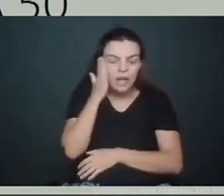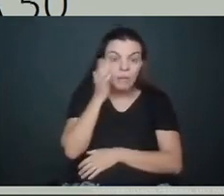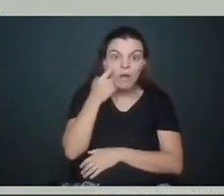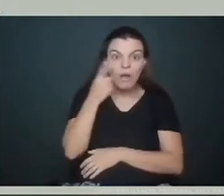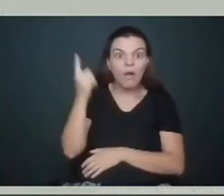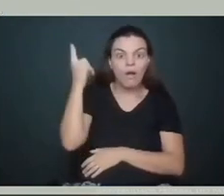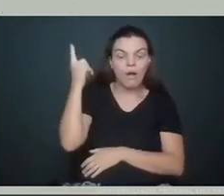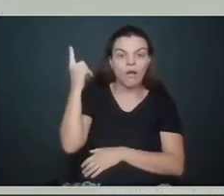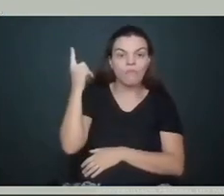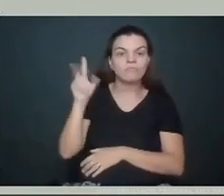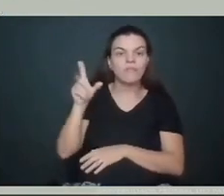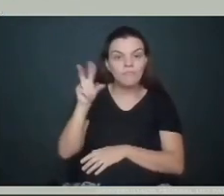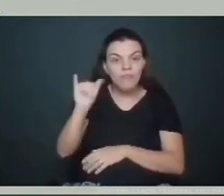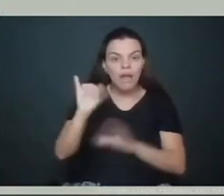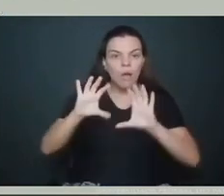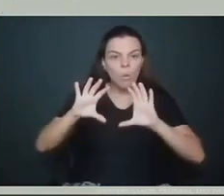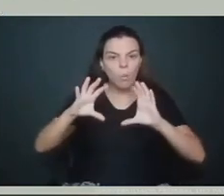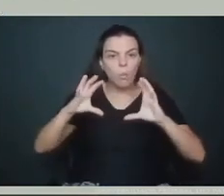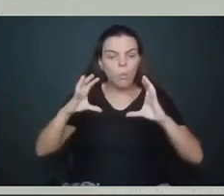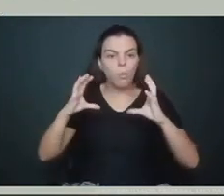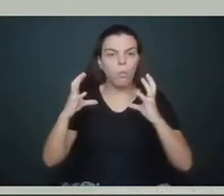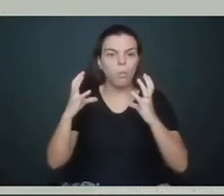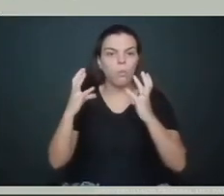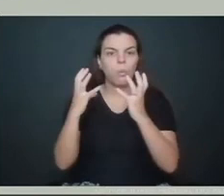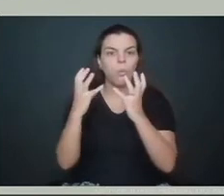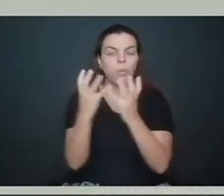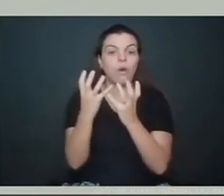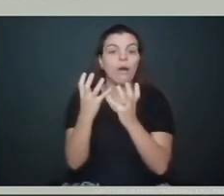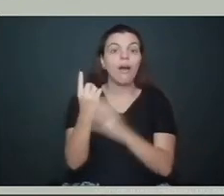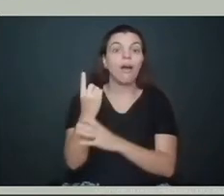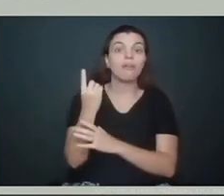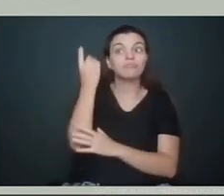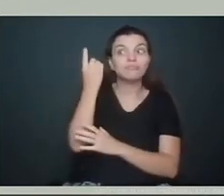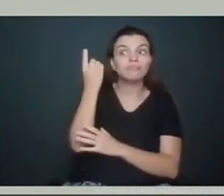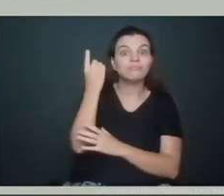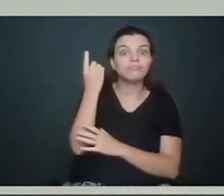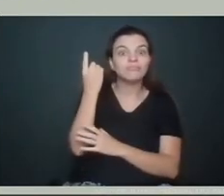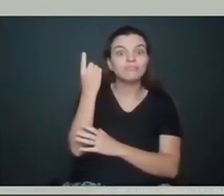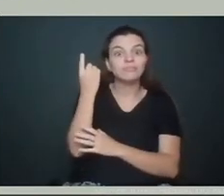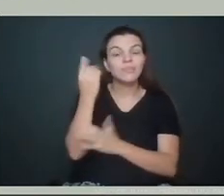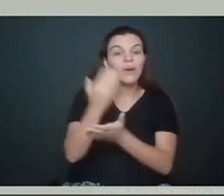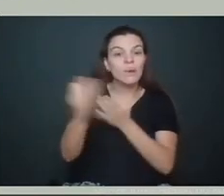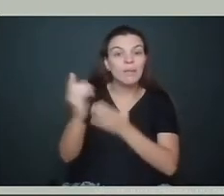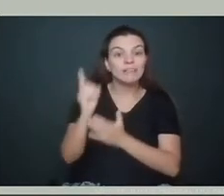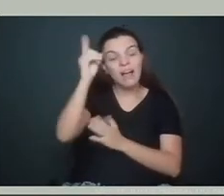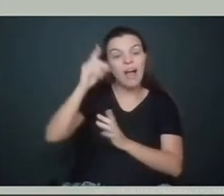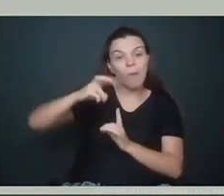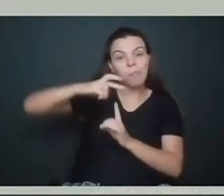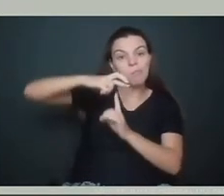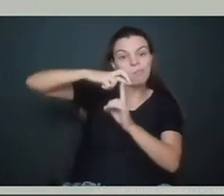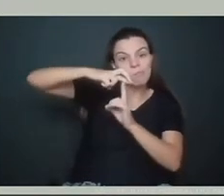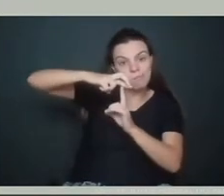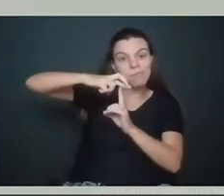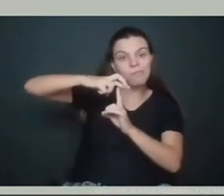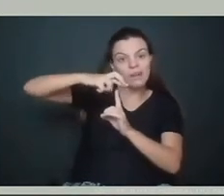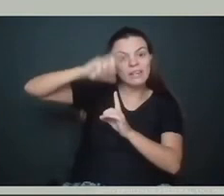ficando redonda e vai ficar assim o que se vê por aí, nosso candelabro, né? Candelabro que também com o tempo